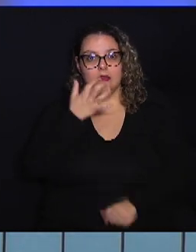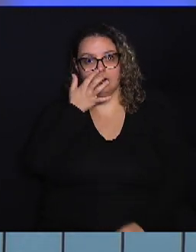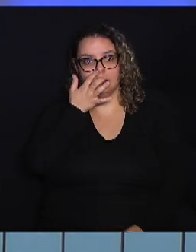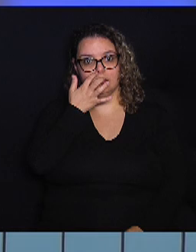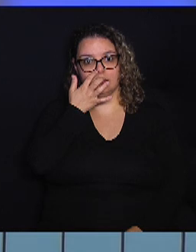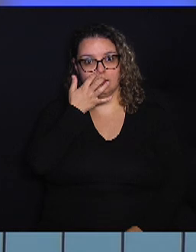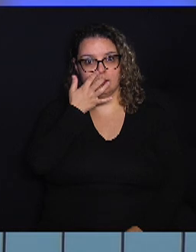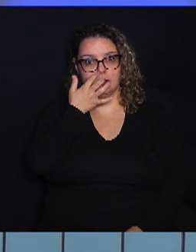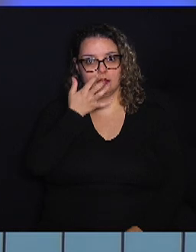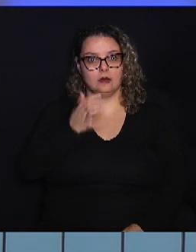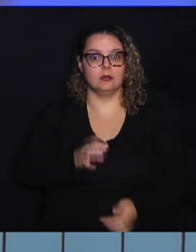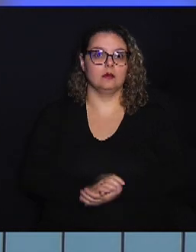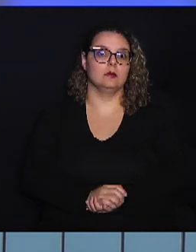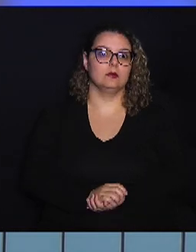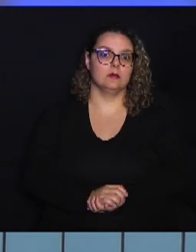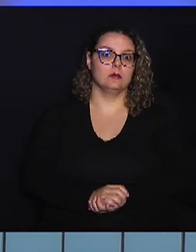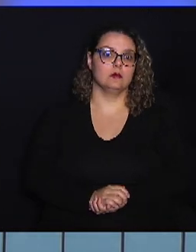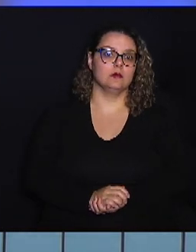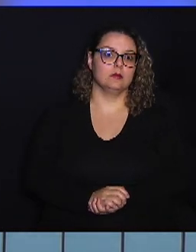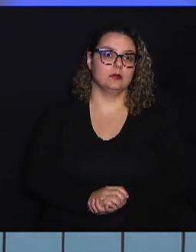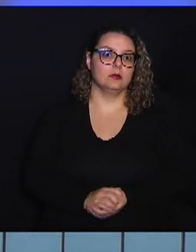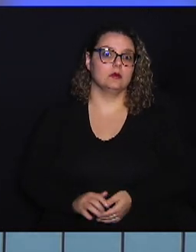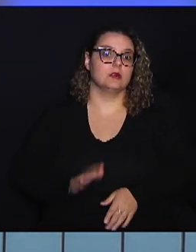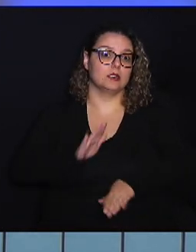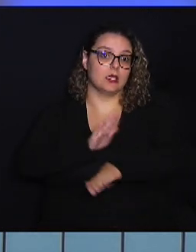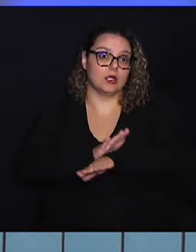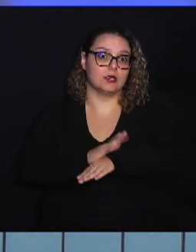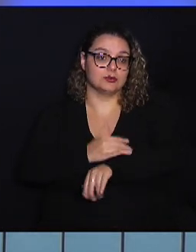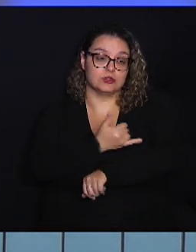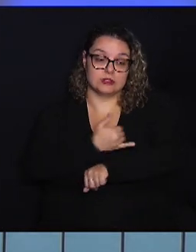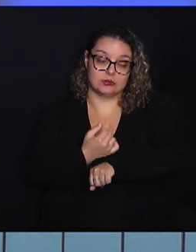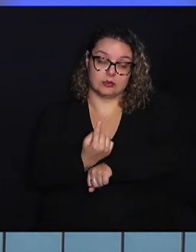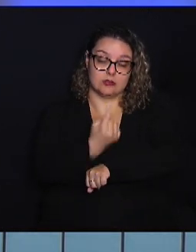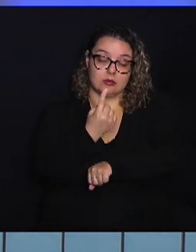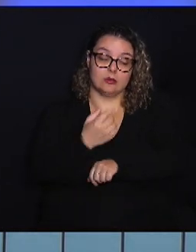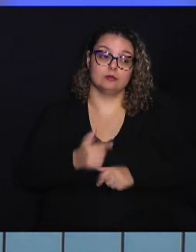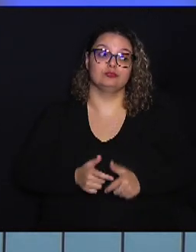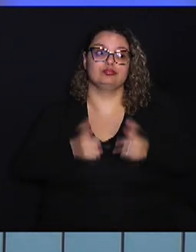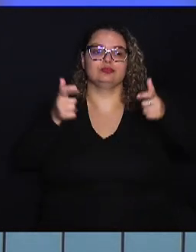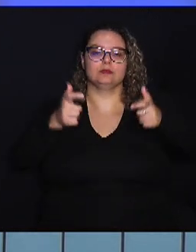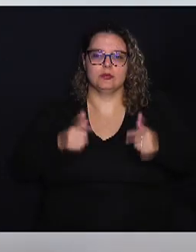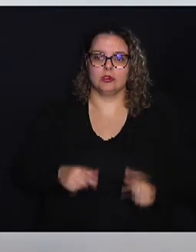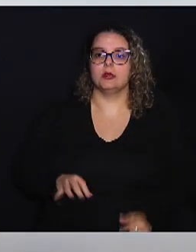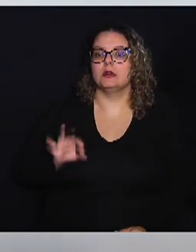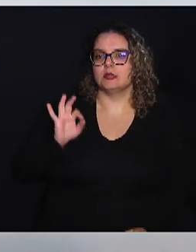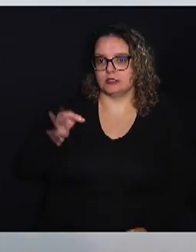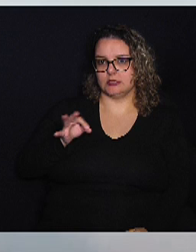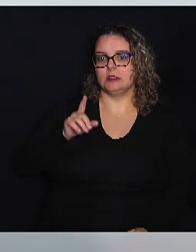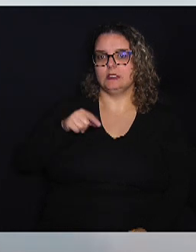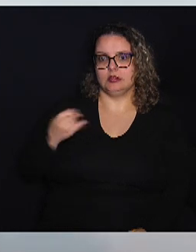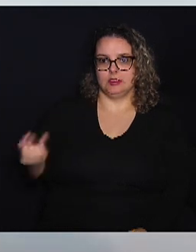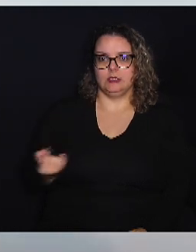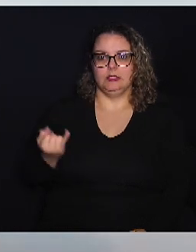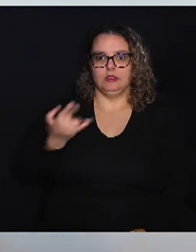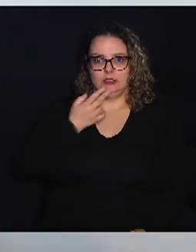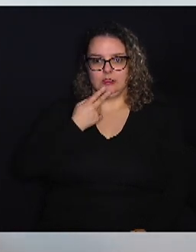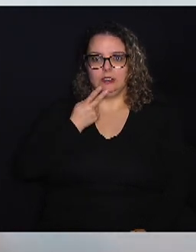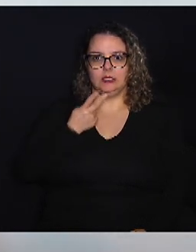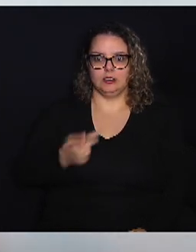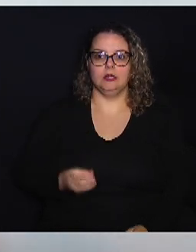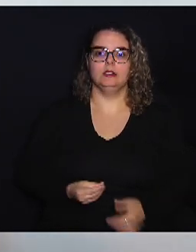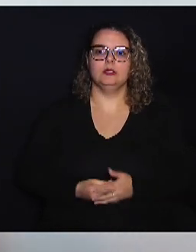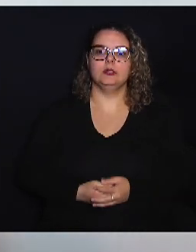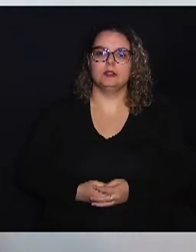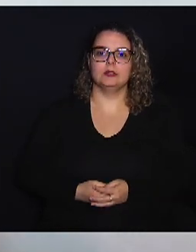que ajudam, né, na verdade, esse colesterol alto a subir ainda mais, né? Certo. E é importante a gente falar aqui que é interessante